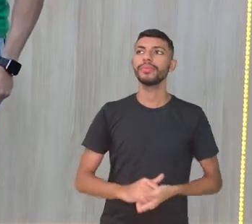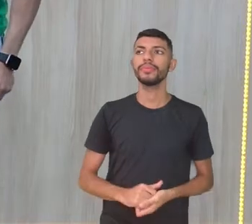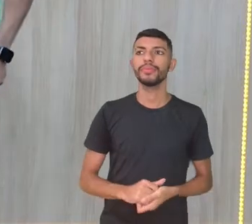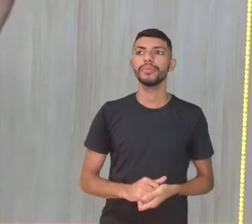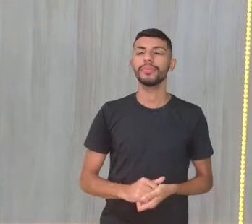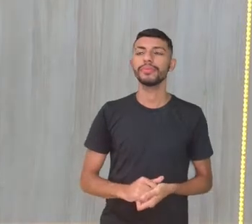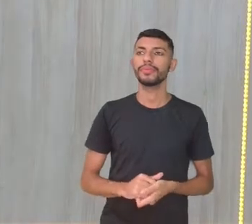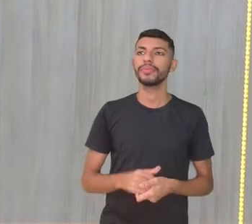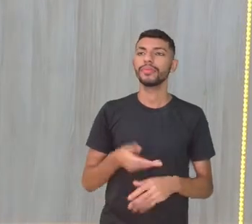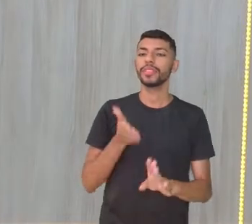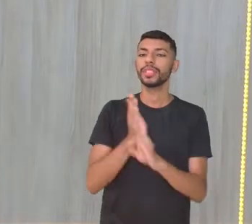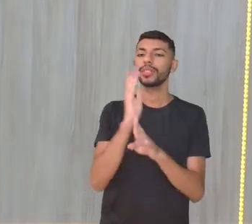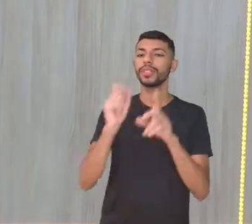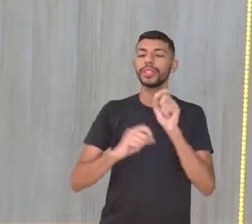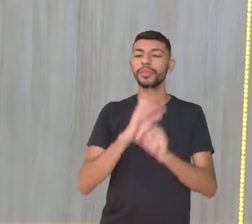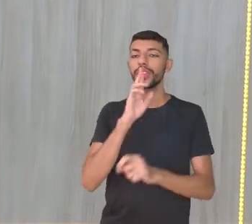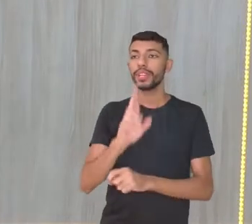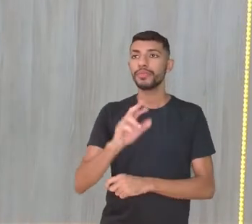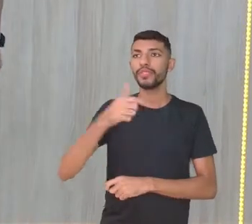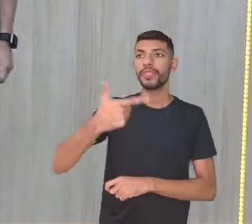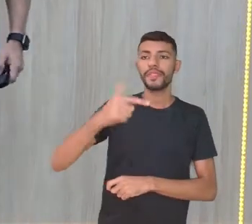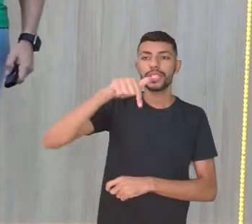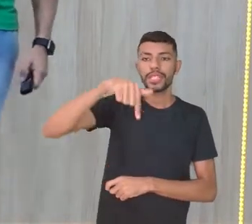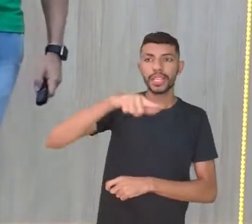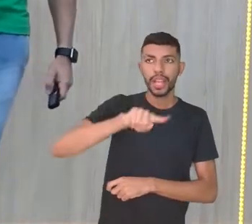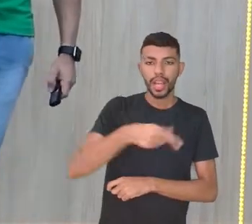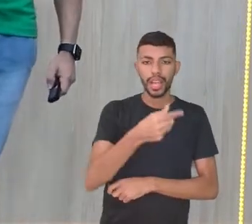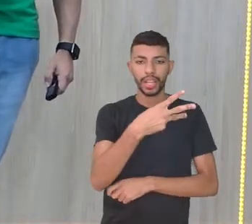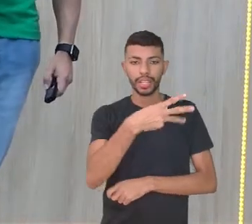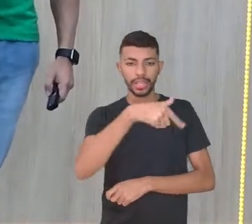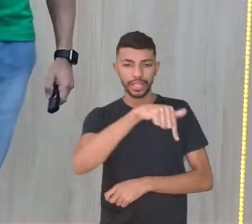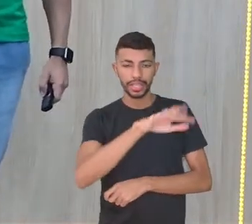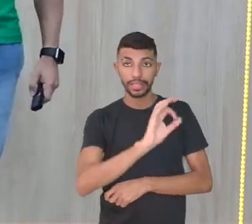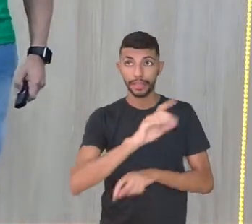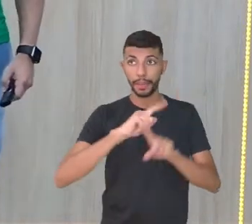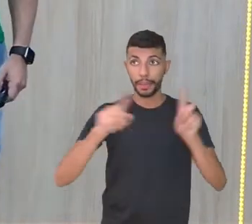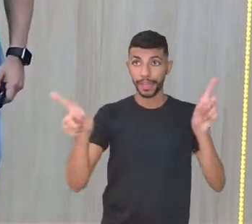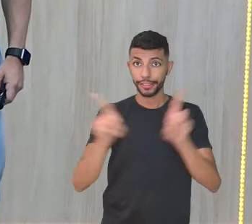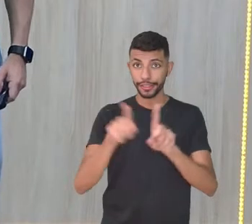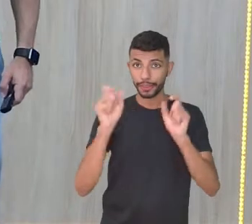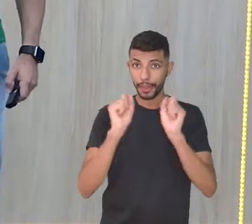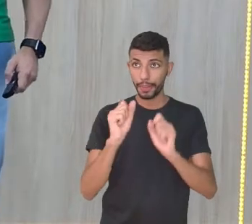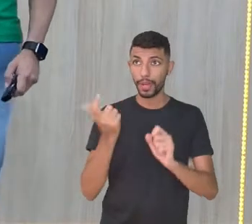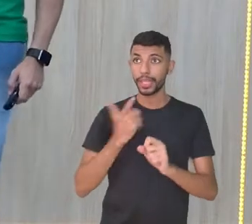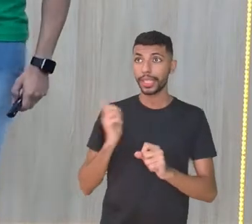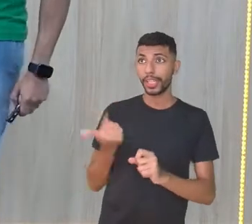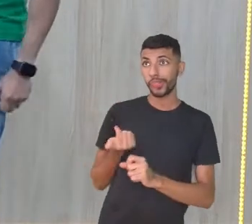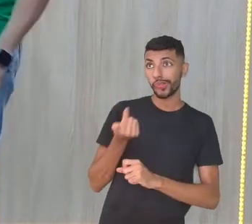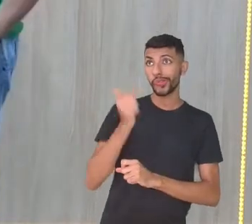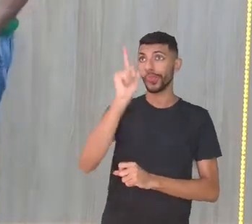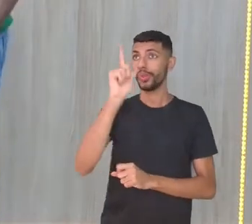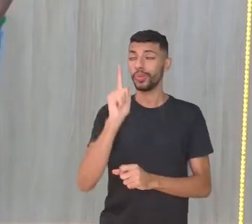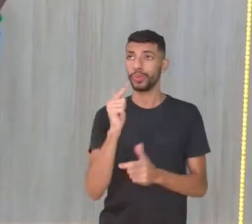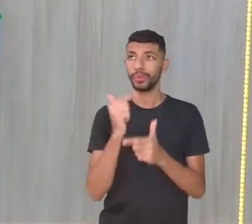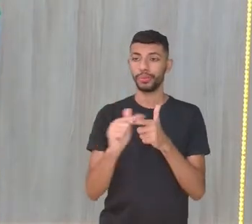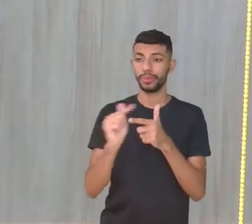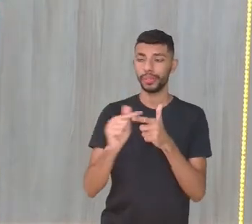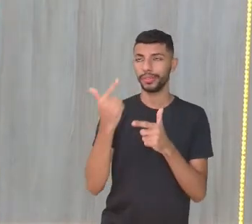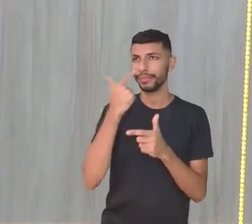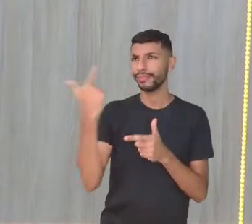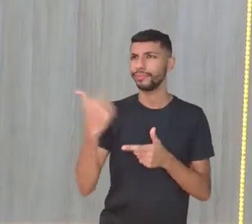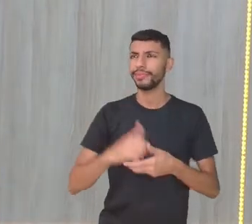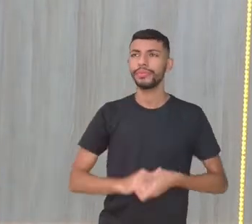numérica, encontramos aqui o valor, tá? Mas a gente pode ter um outro problema. Qual seria esse problema?